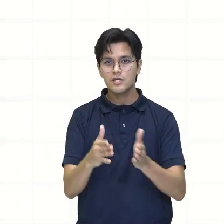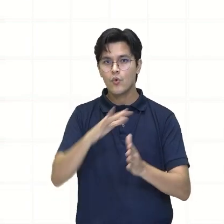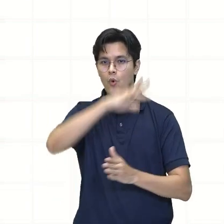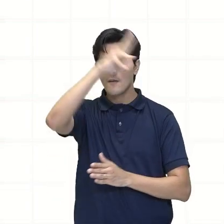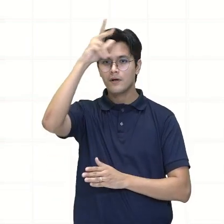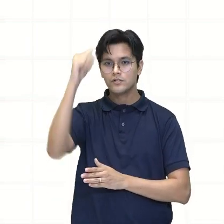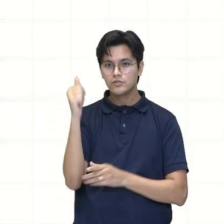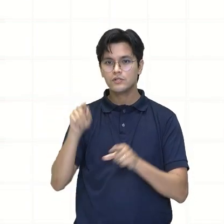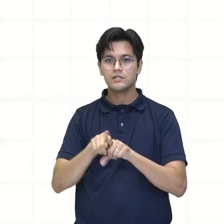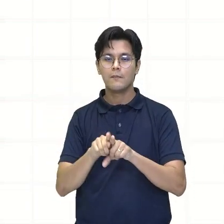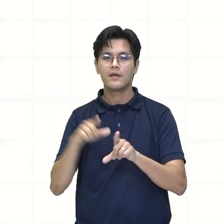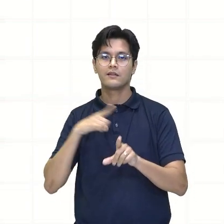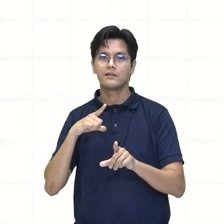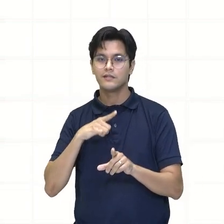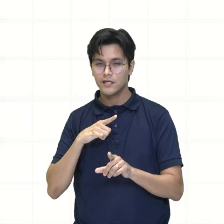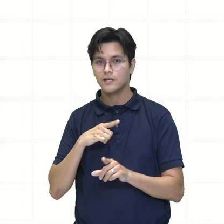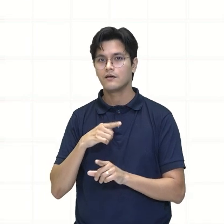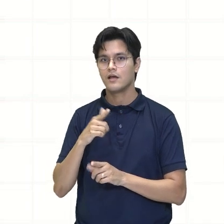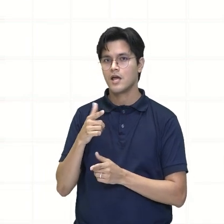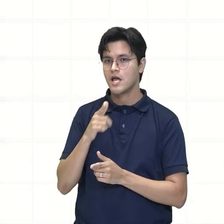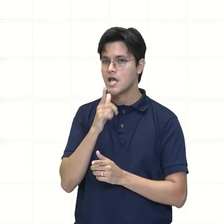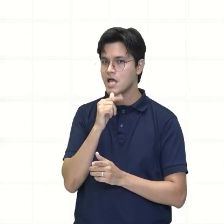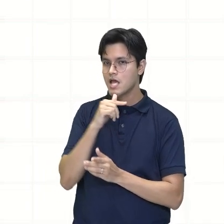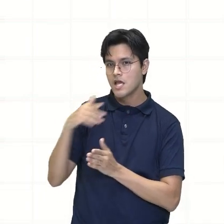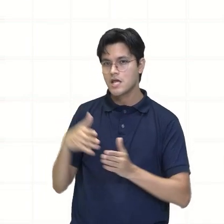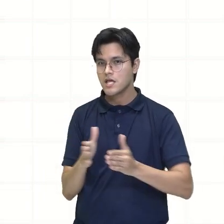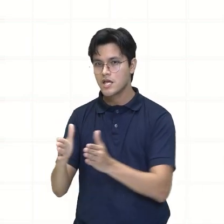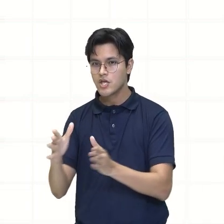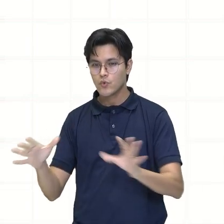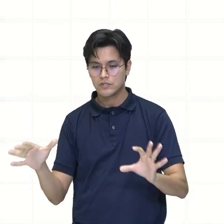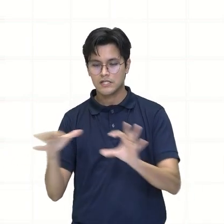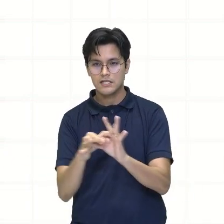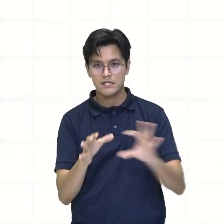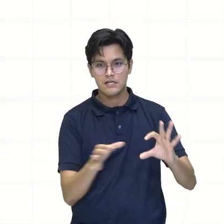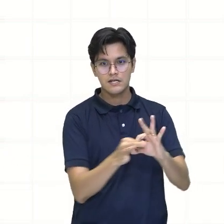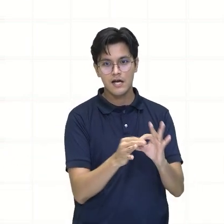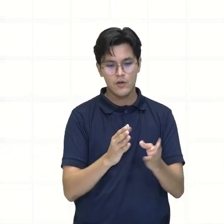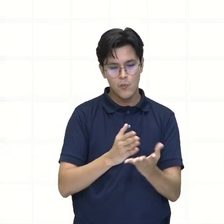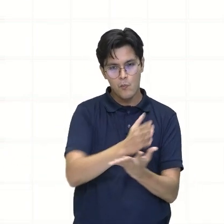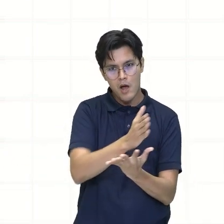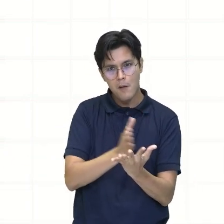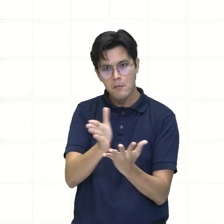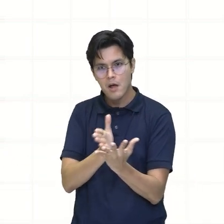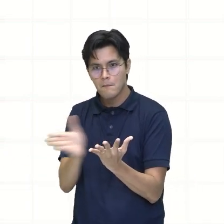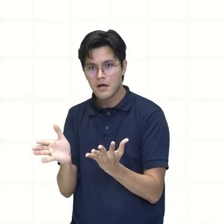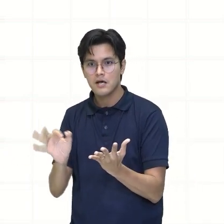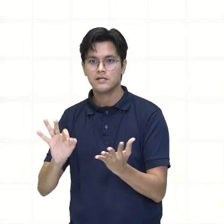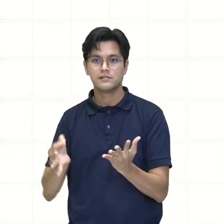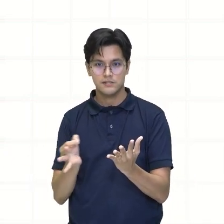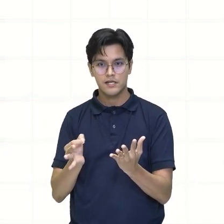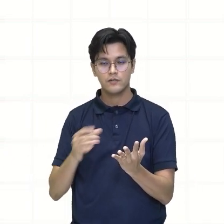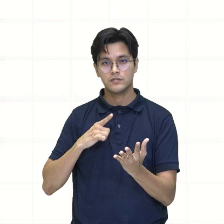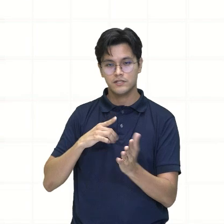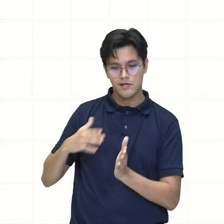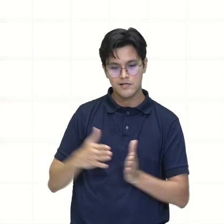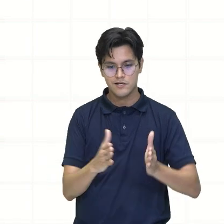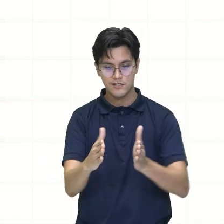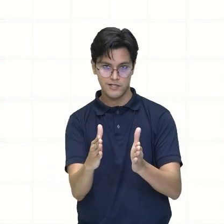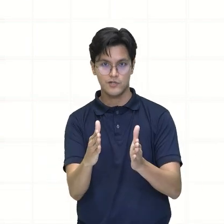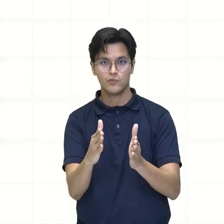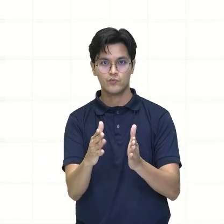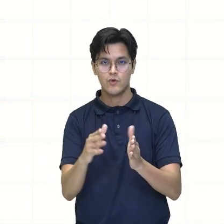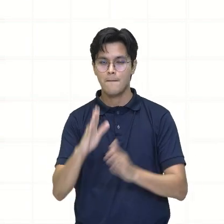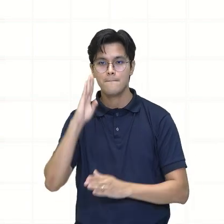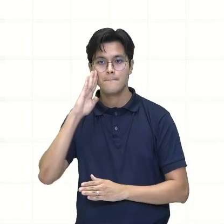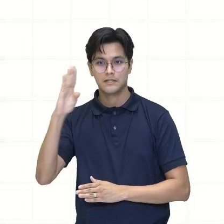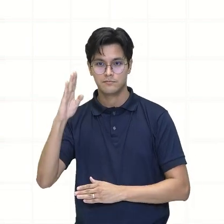ter ali vários canais de água, né, ou braços de rios, também como a gente chama, desse rio principal, que são os